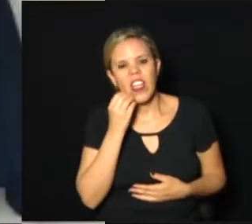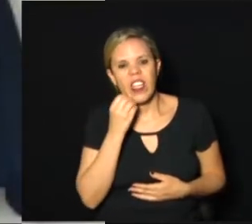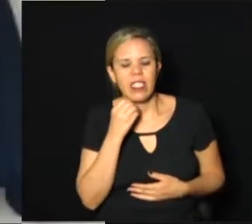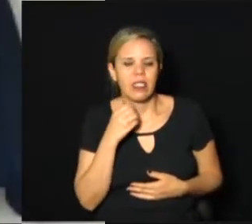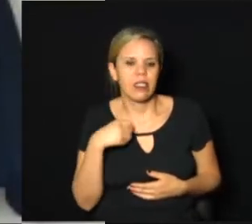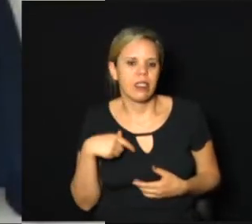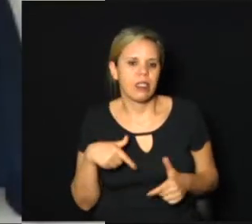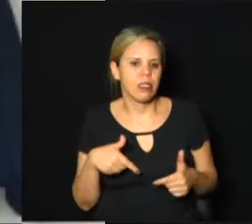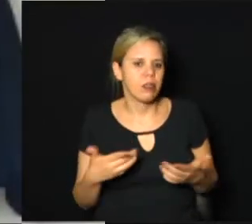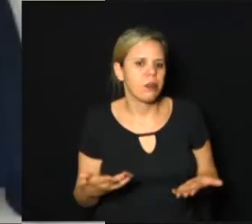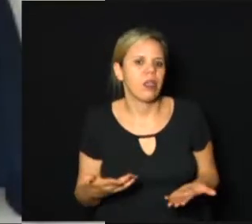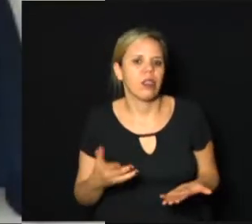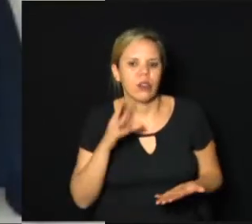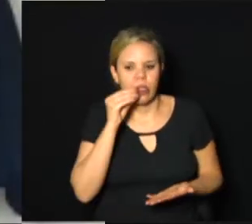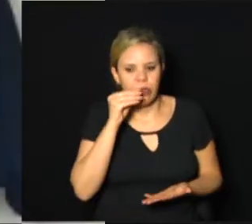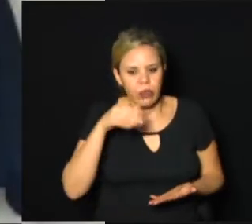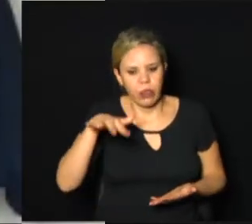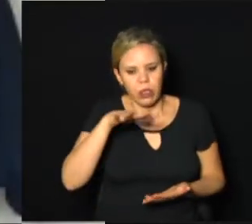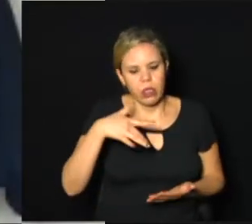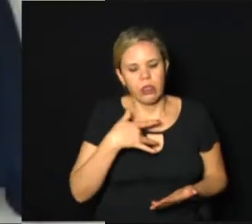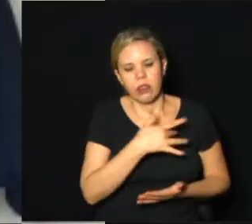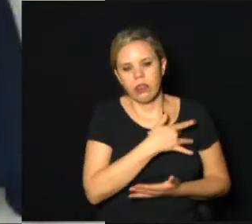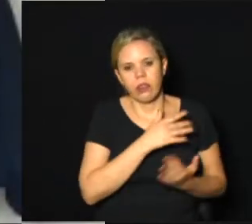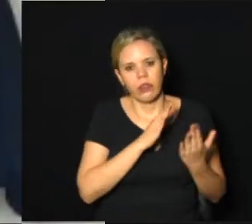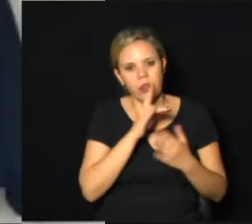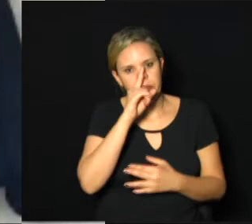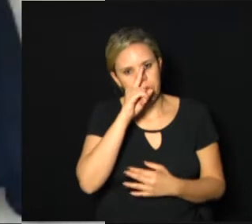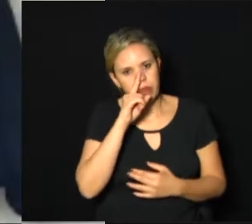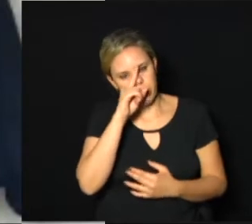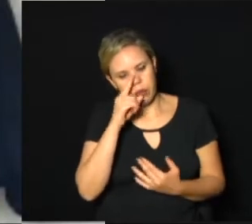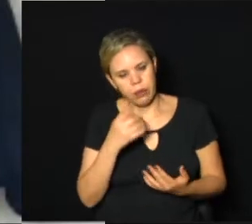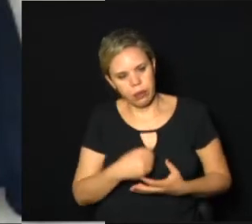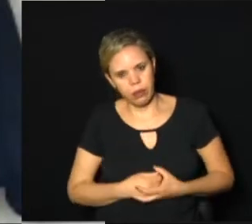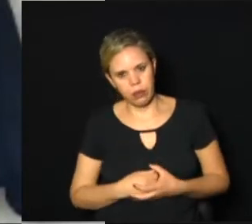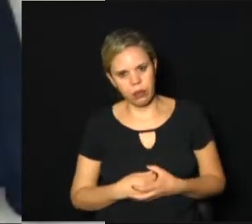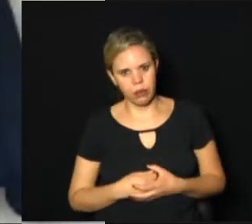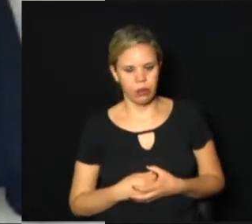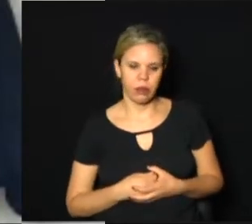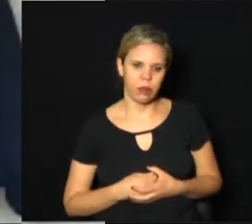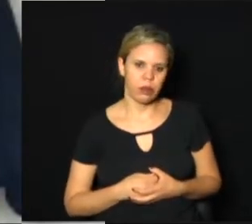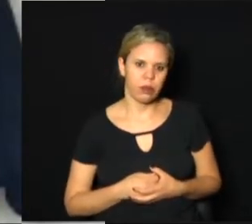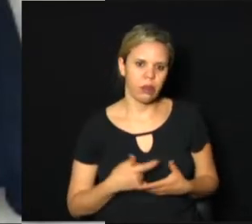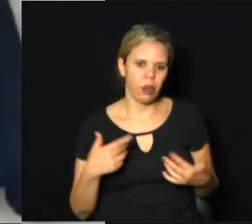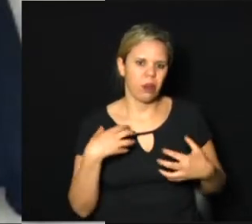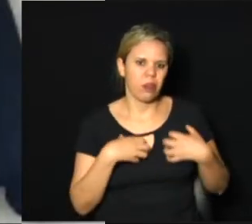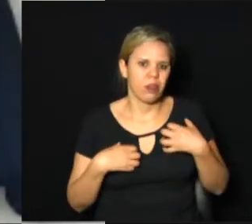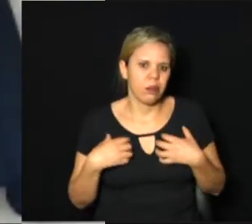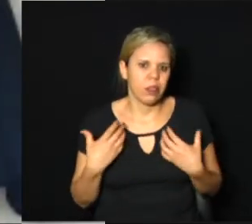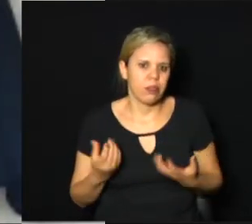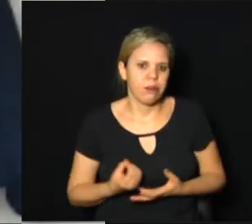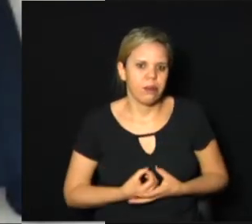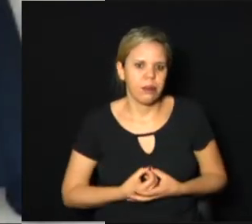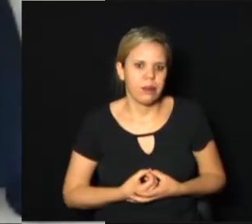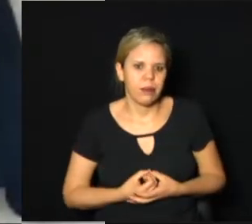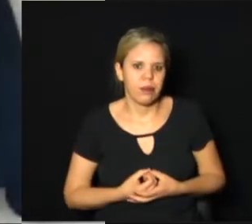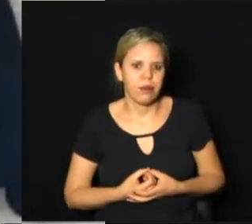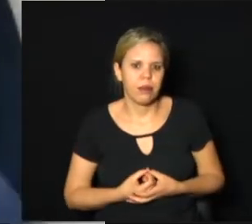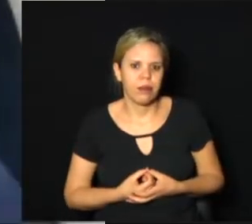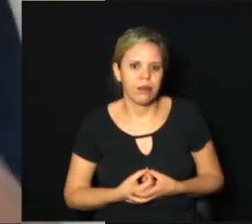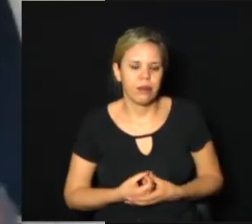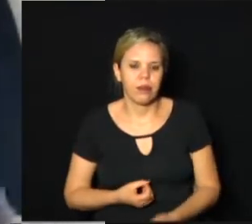esses trabalhadores que estão na rede, a gente que está enfrentando isso, é uma situação muito dramática. Muito